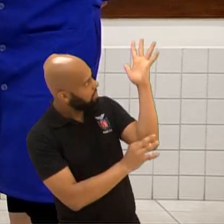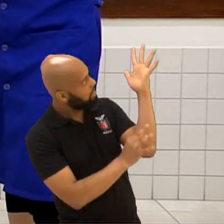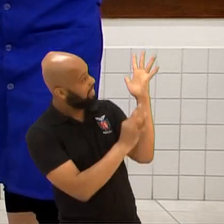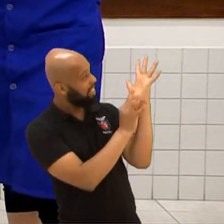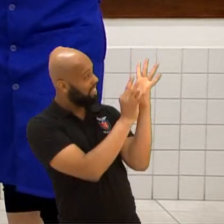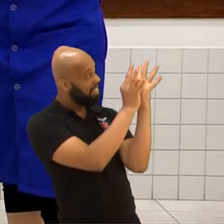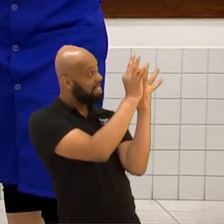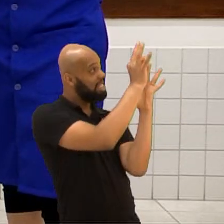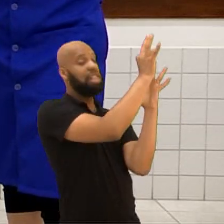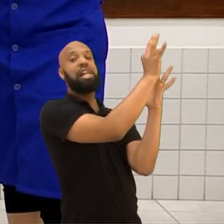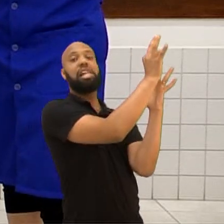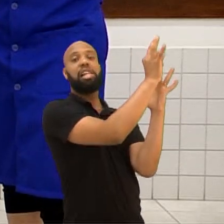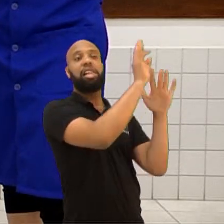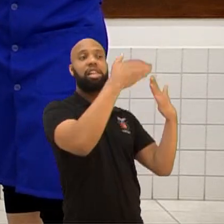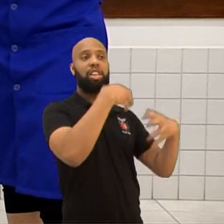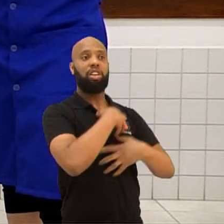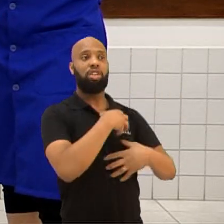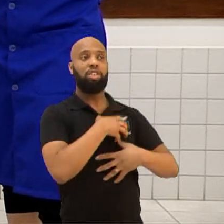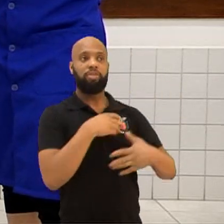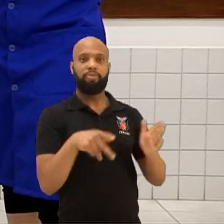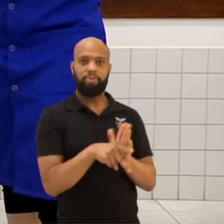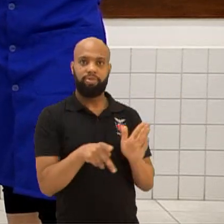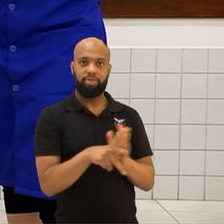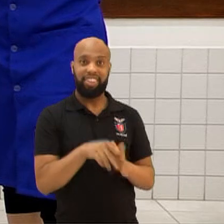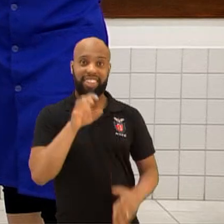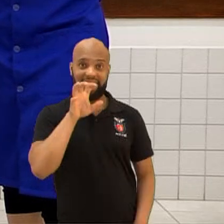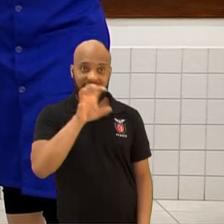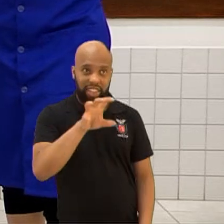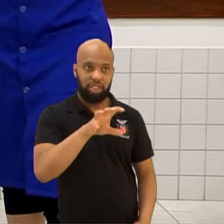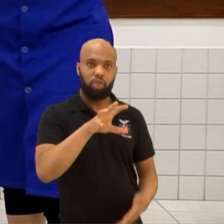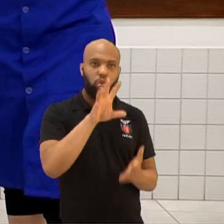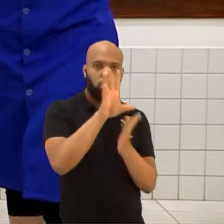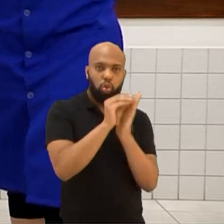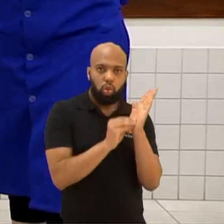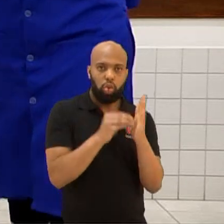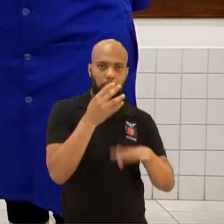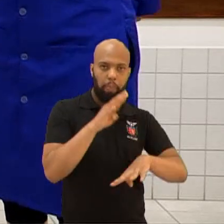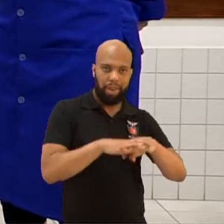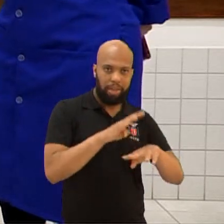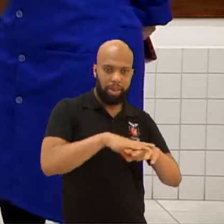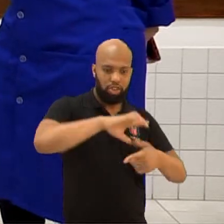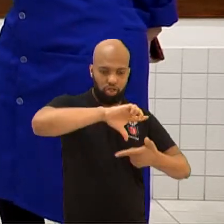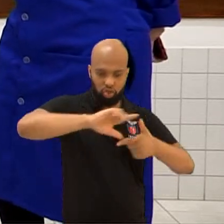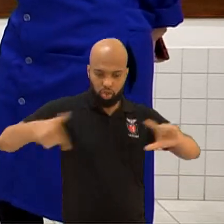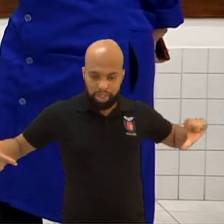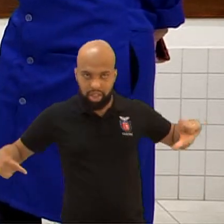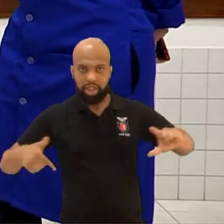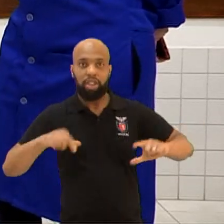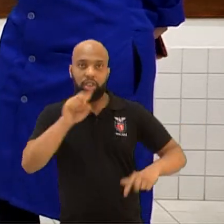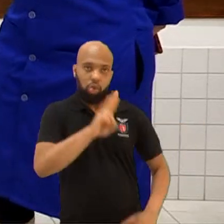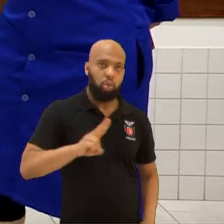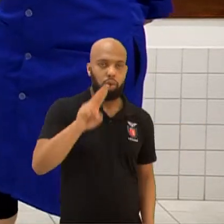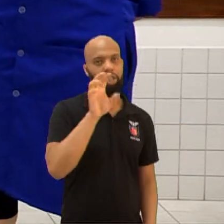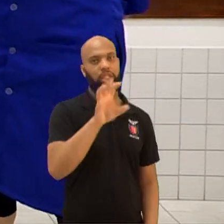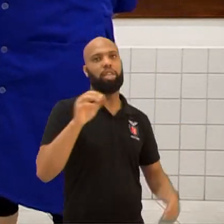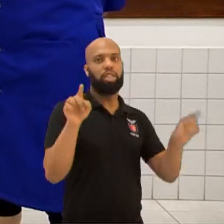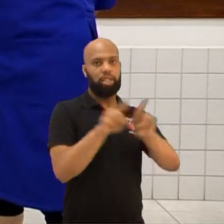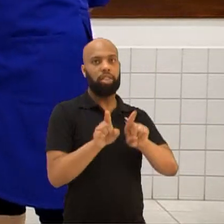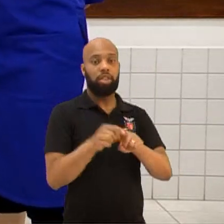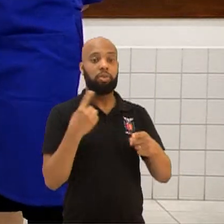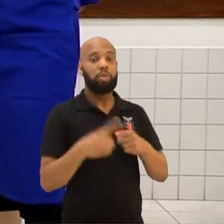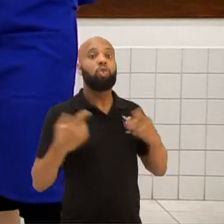o topo. Então, a geometria plana, né, ela nos ajuda a ter uma base. É lógico que a gente, hoje em dia, temos